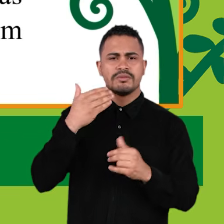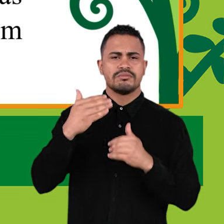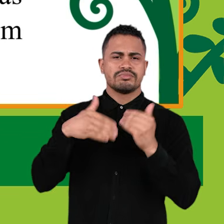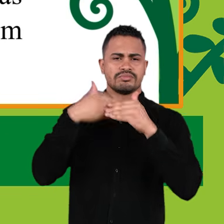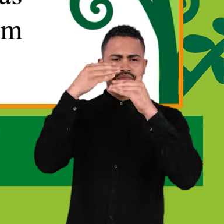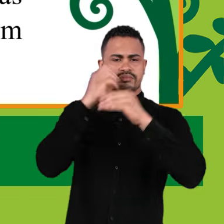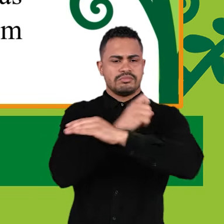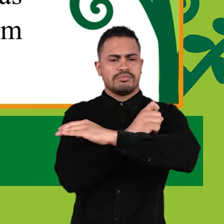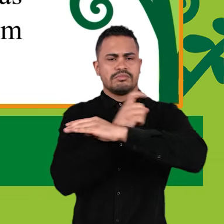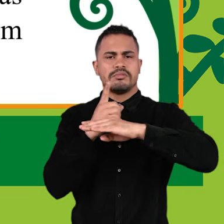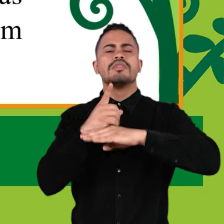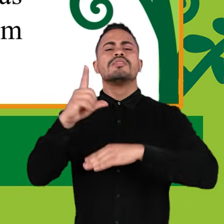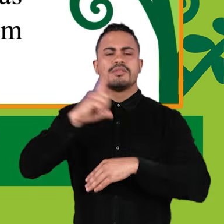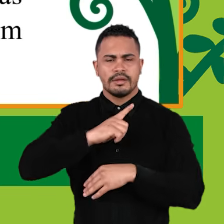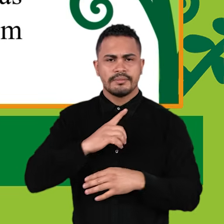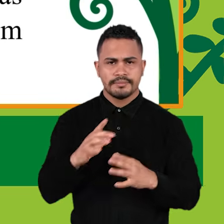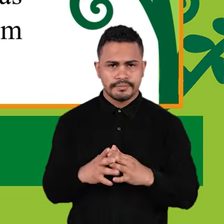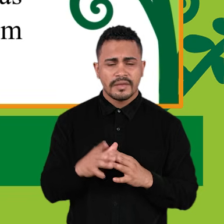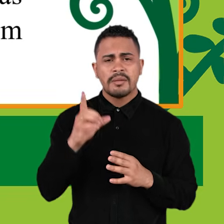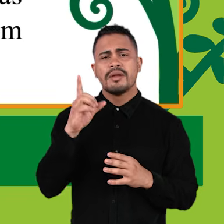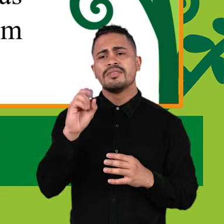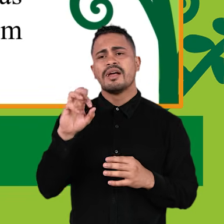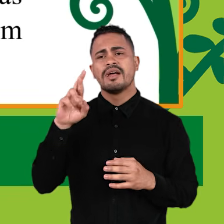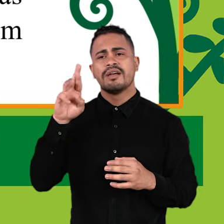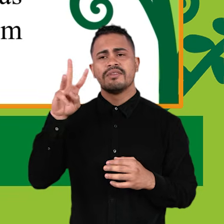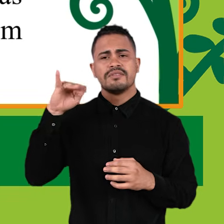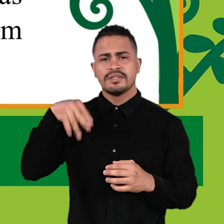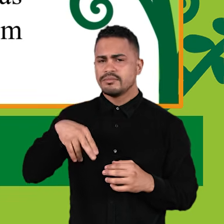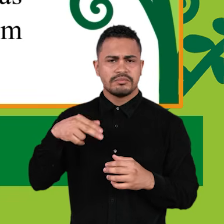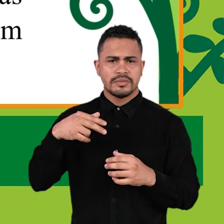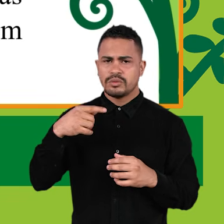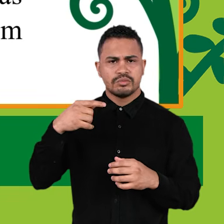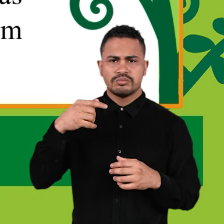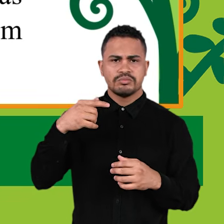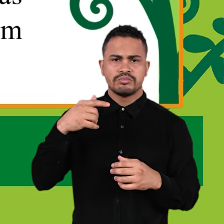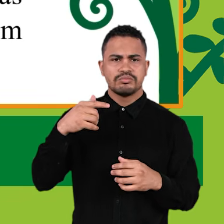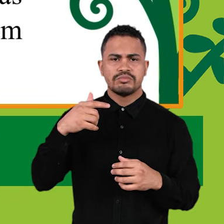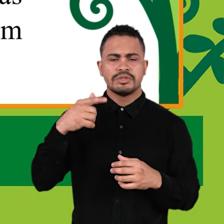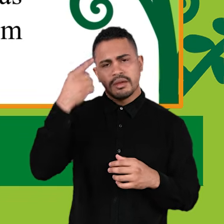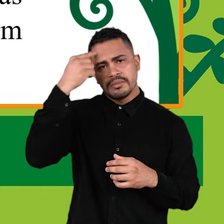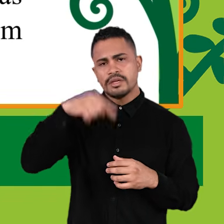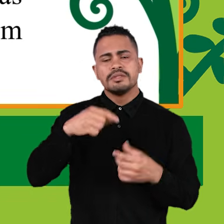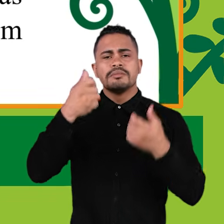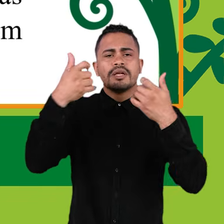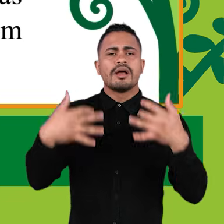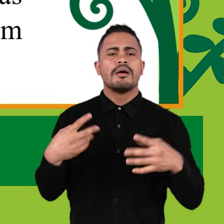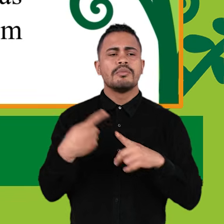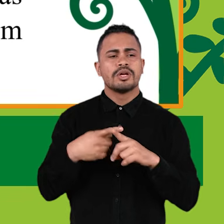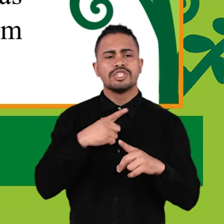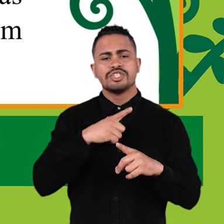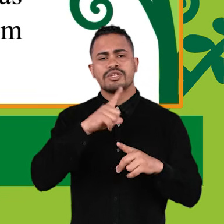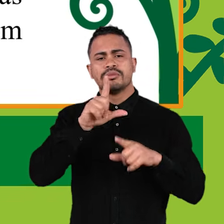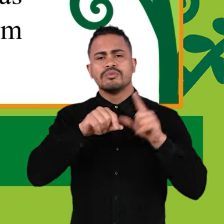do Darwin. Mas o Darwin não soube explicar, por exemplo, a origem da biodiversidade. Ele não sabia explicar porque a seleção natural vai